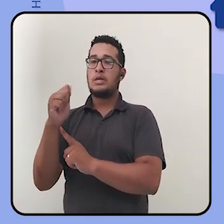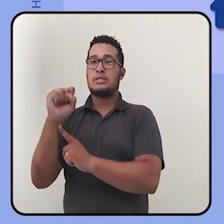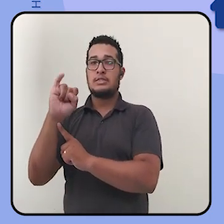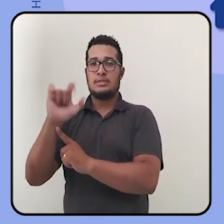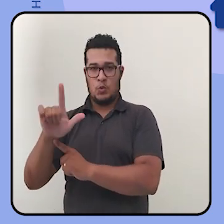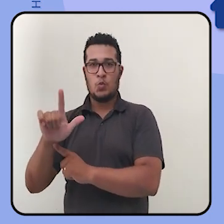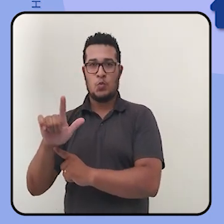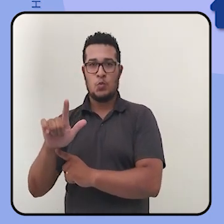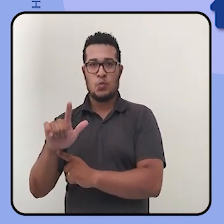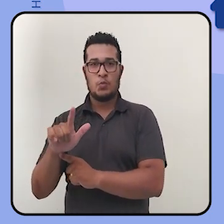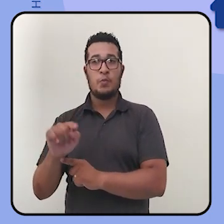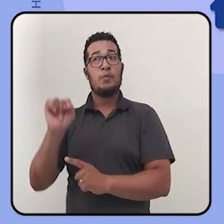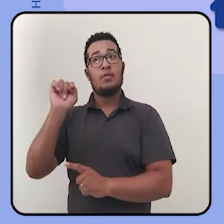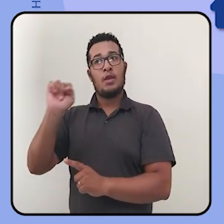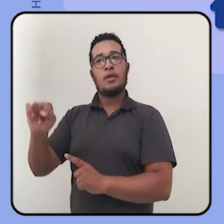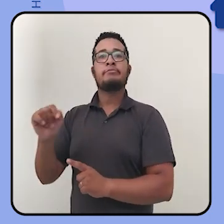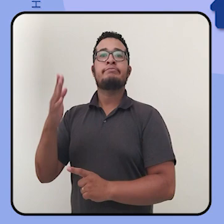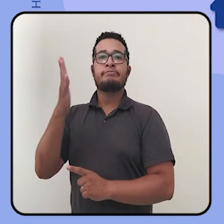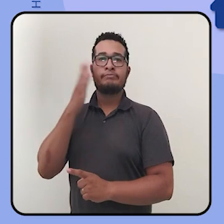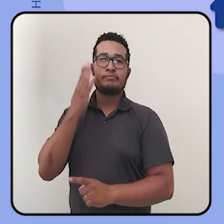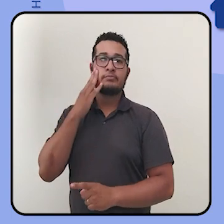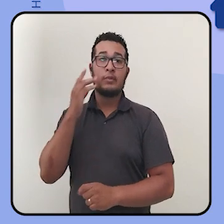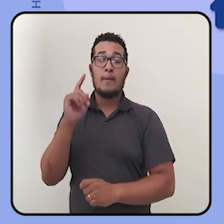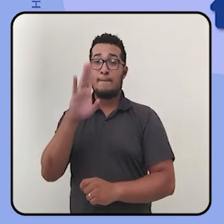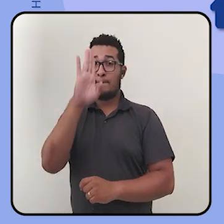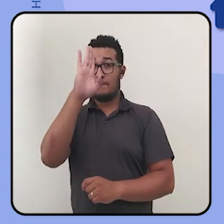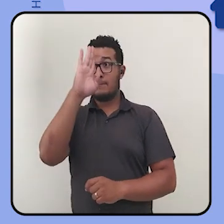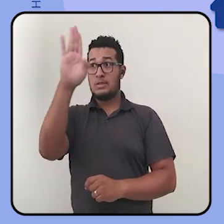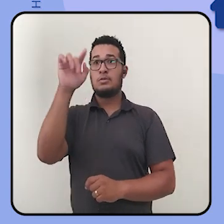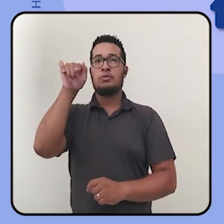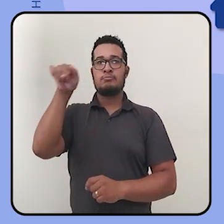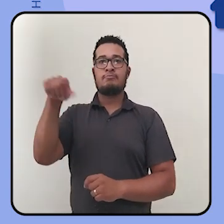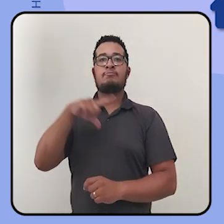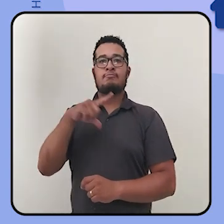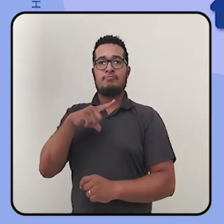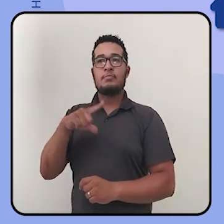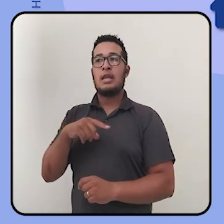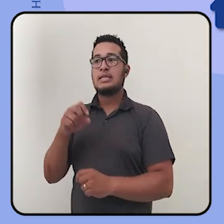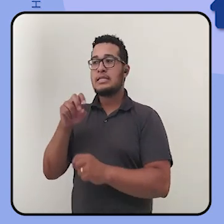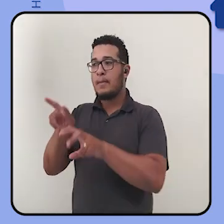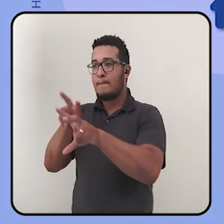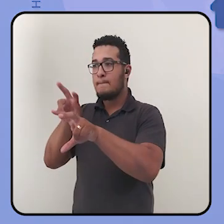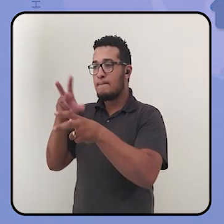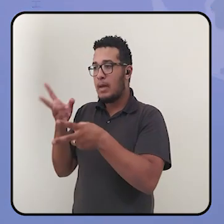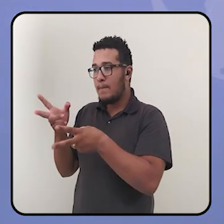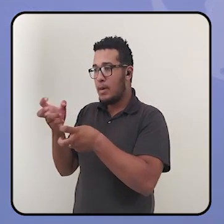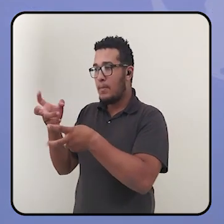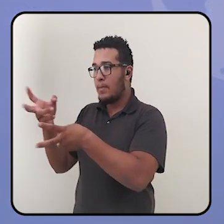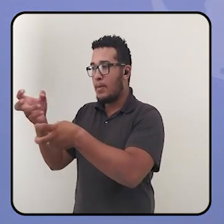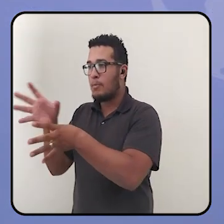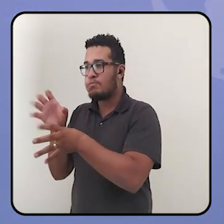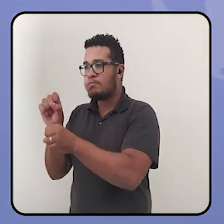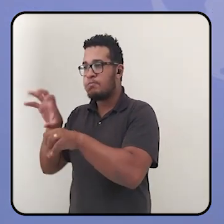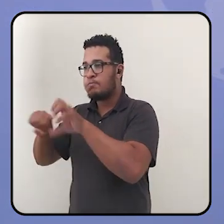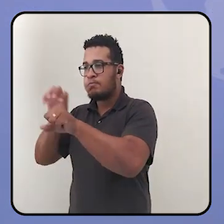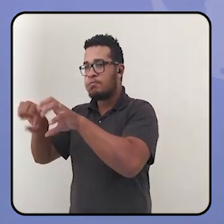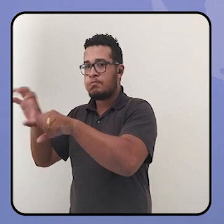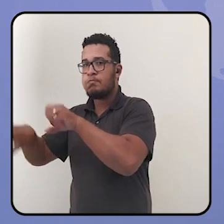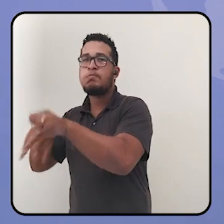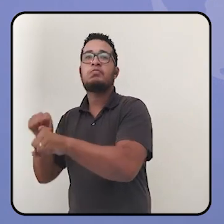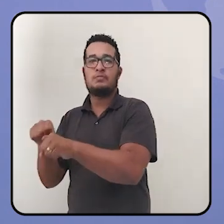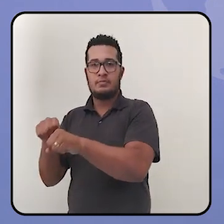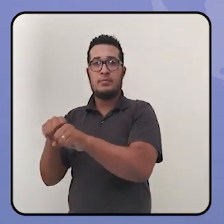histórico, tanto pré-histórico como sem ser pré-histórico. Então, os sítios arqueológicos existem